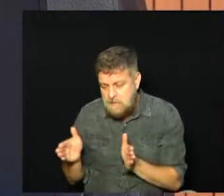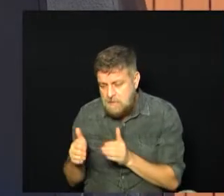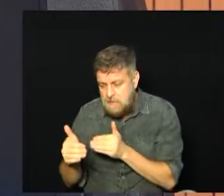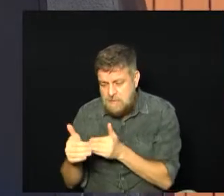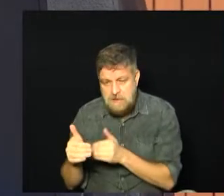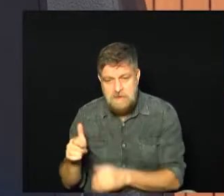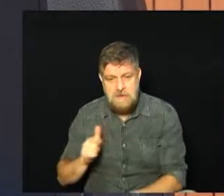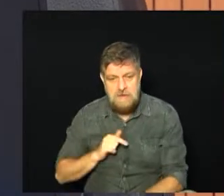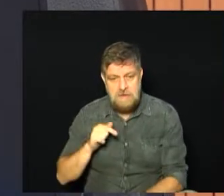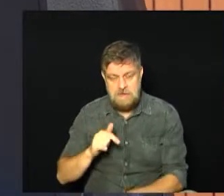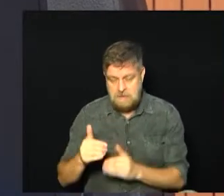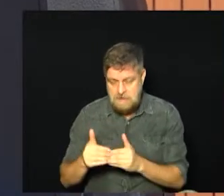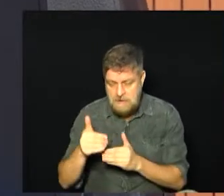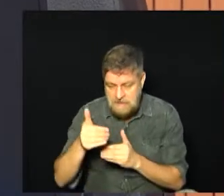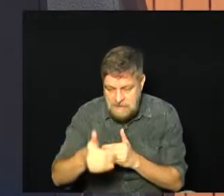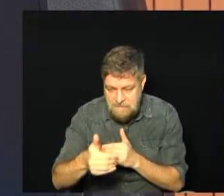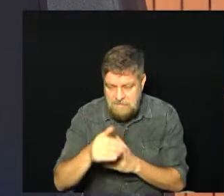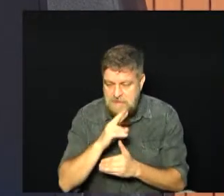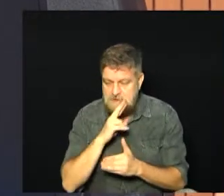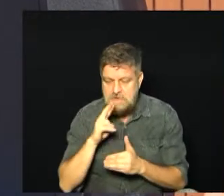ser uma extensão